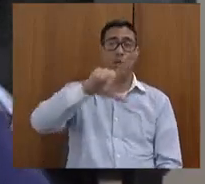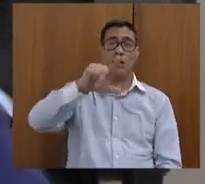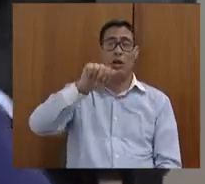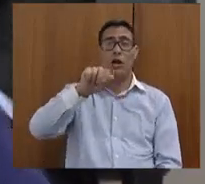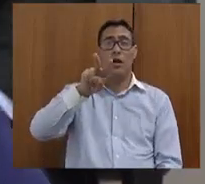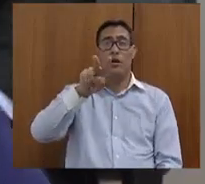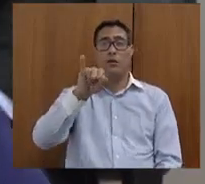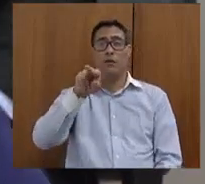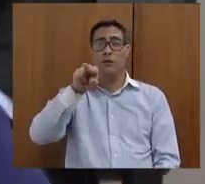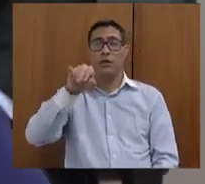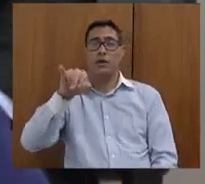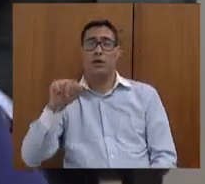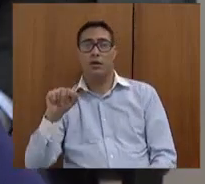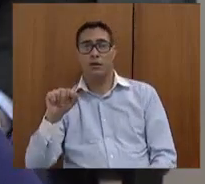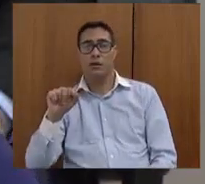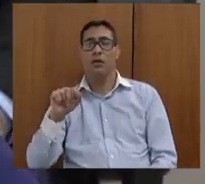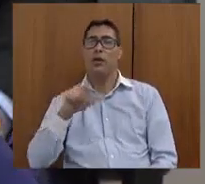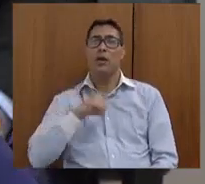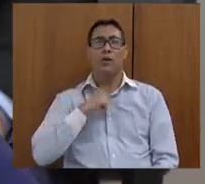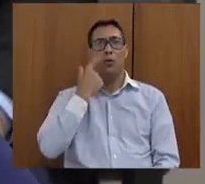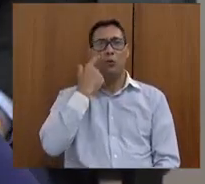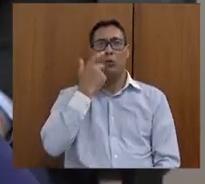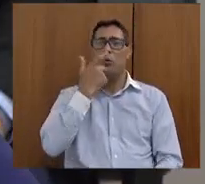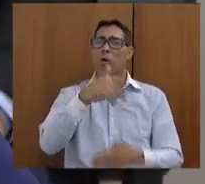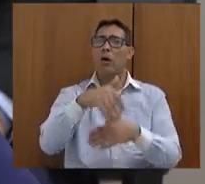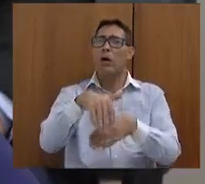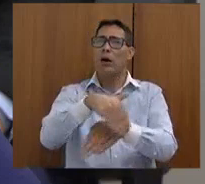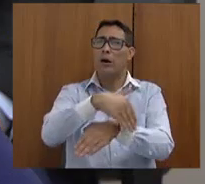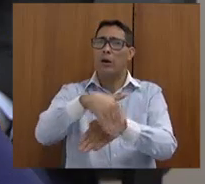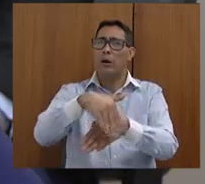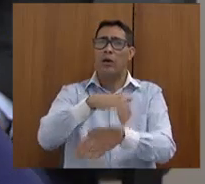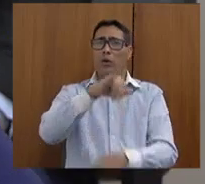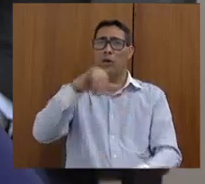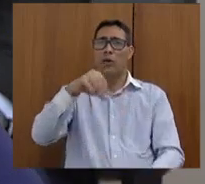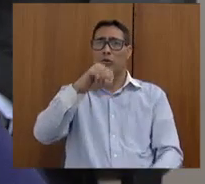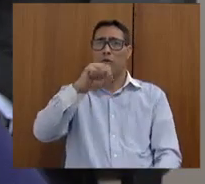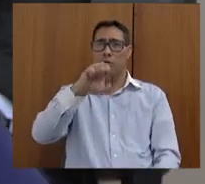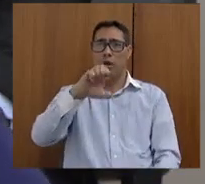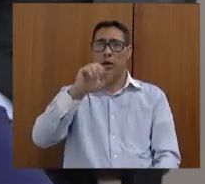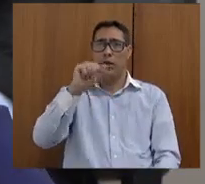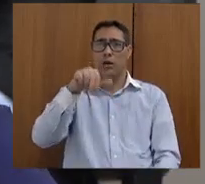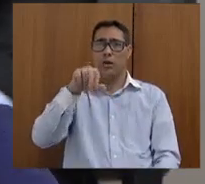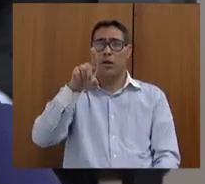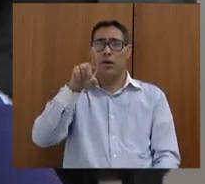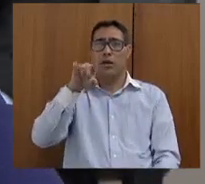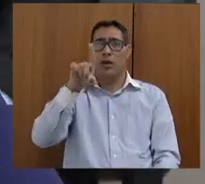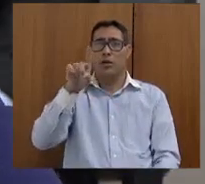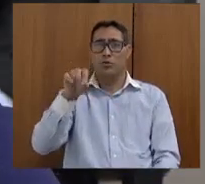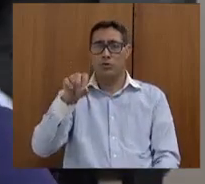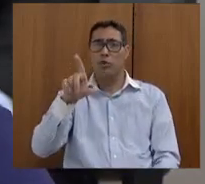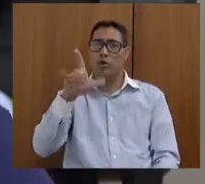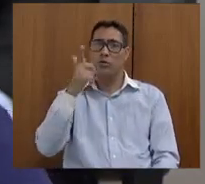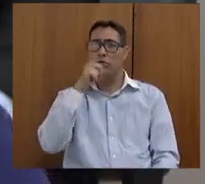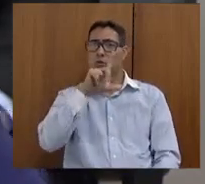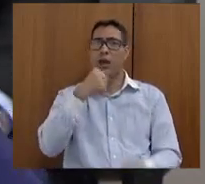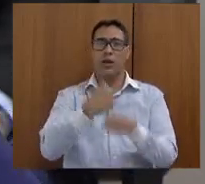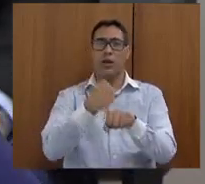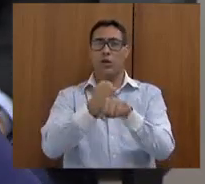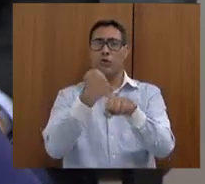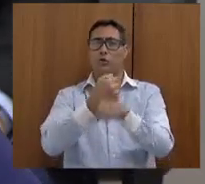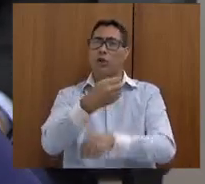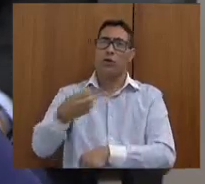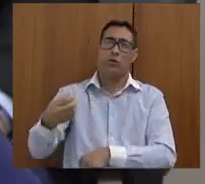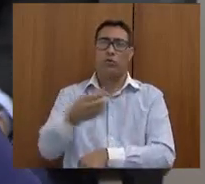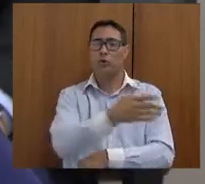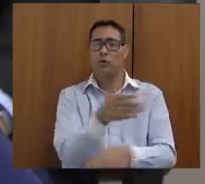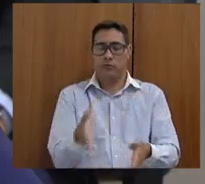ali na qual que é a Avenida do Zé Carlos da Silveira para que a gente consiga construir o novo Campos